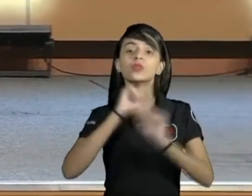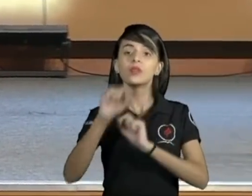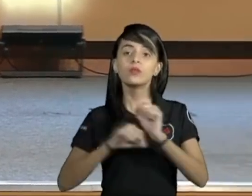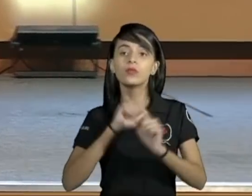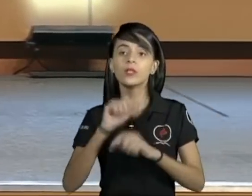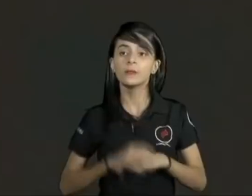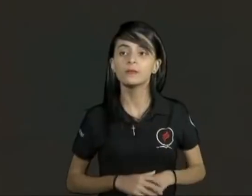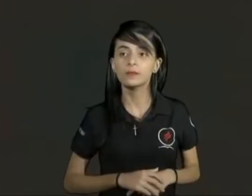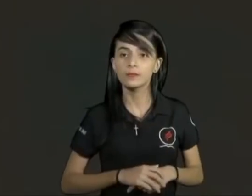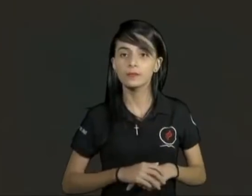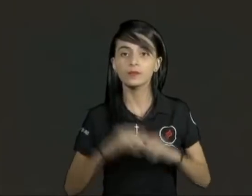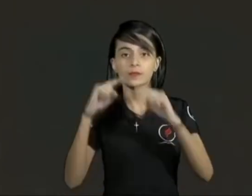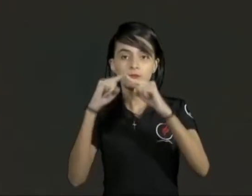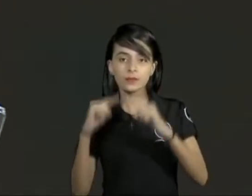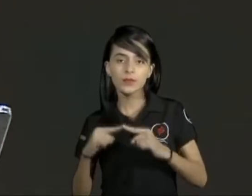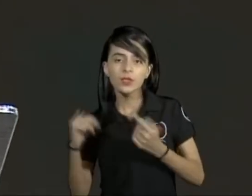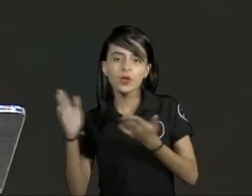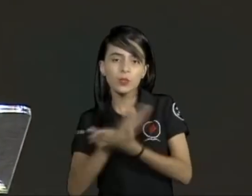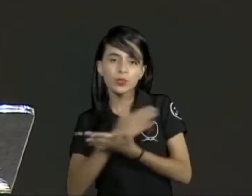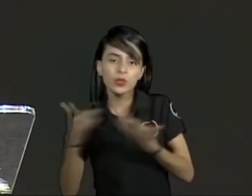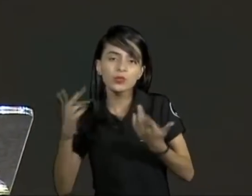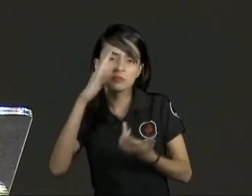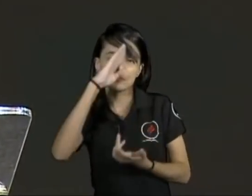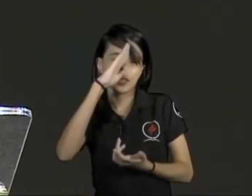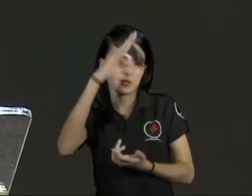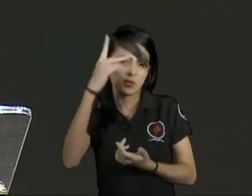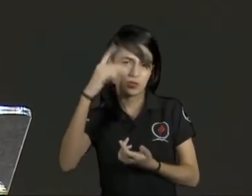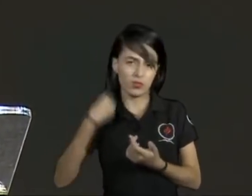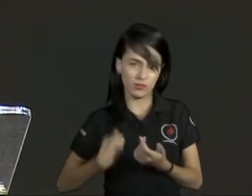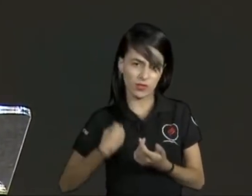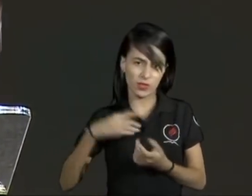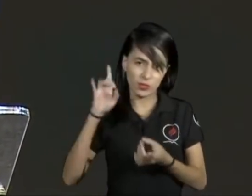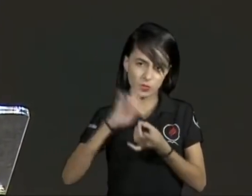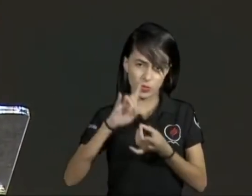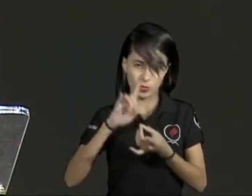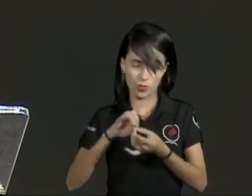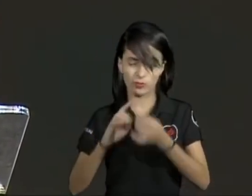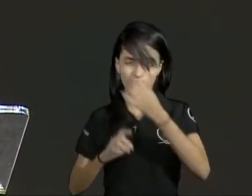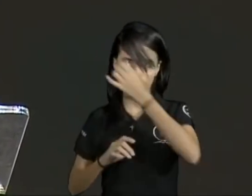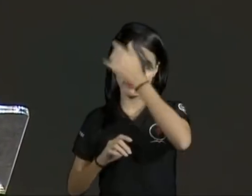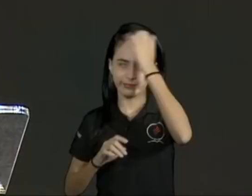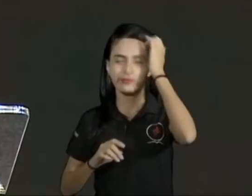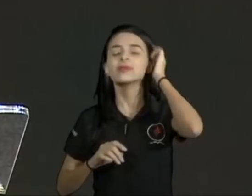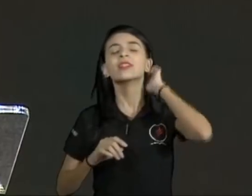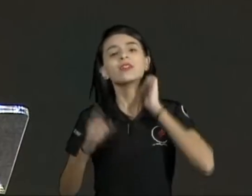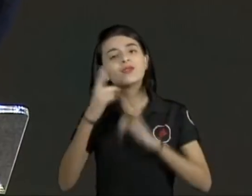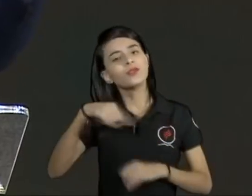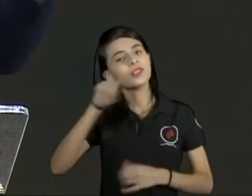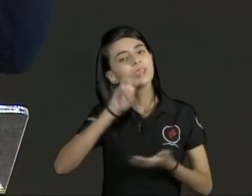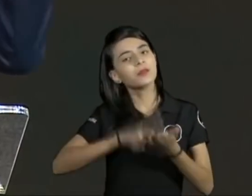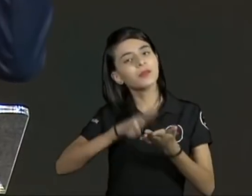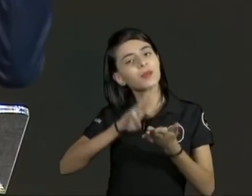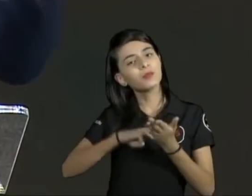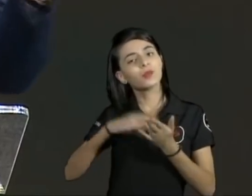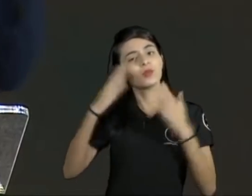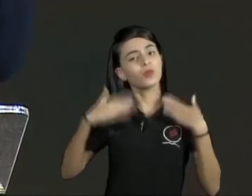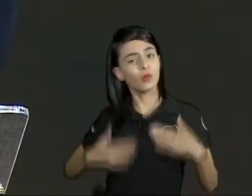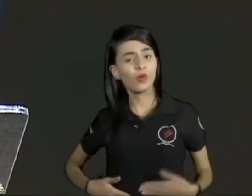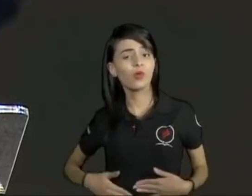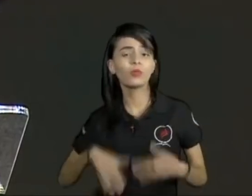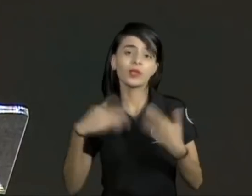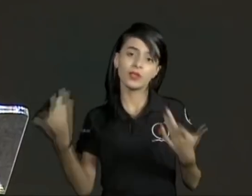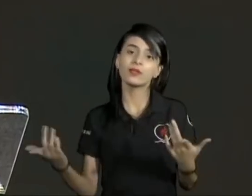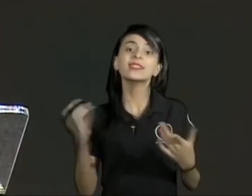cumprindo algumas coisas fundamentais para sua vida espiritual você é membro do corpo e